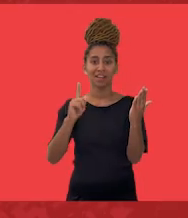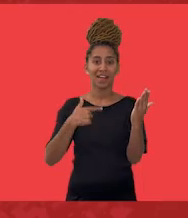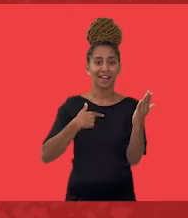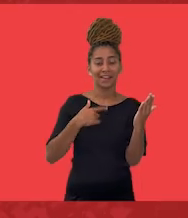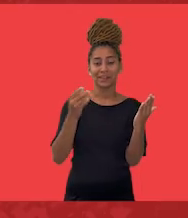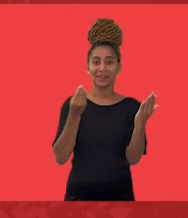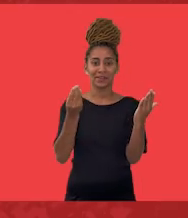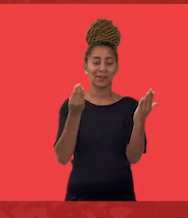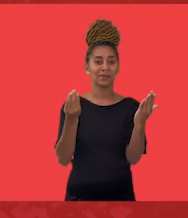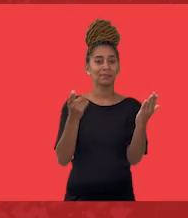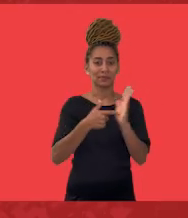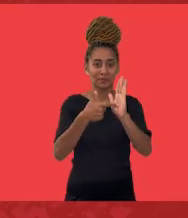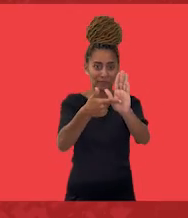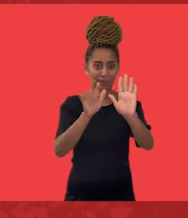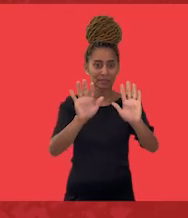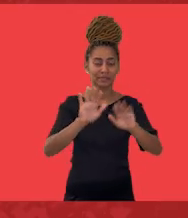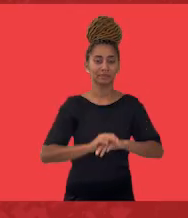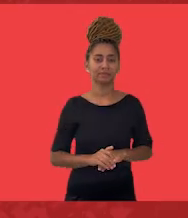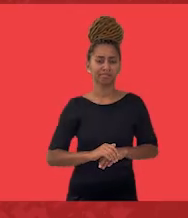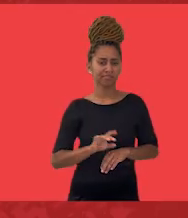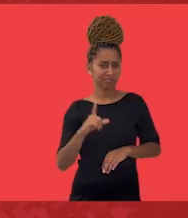vida aplausos.